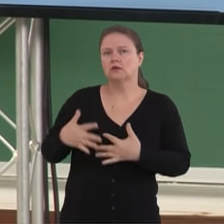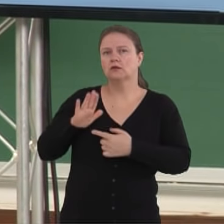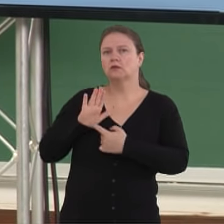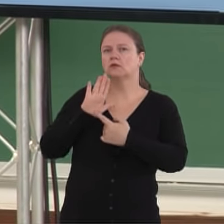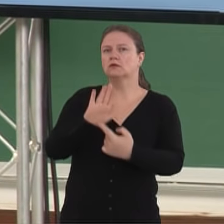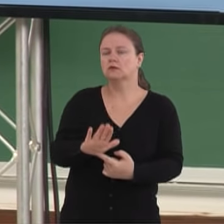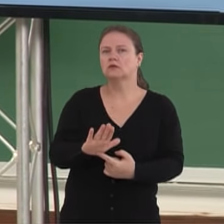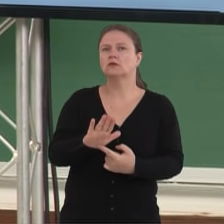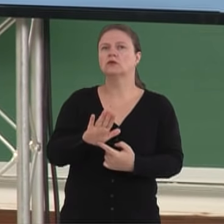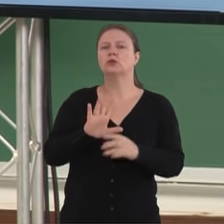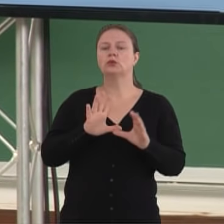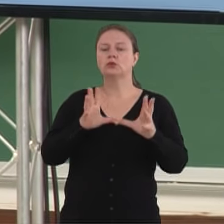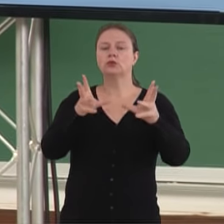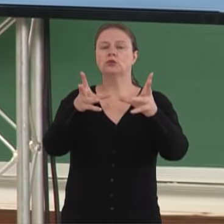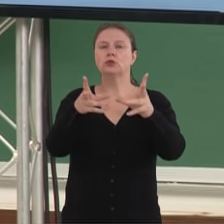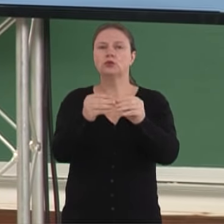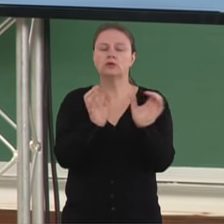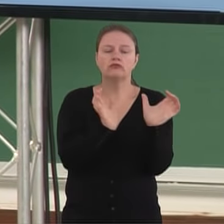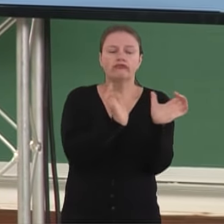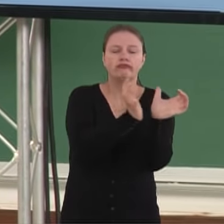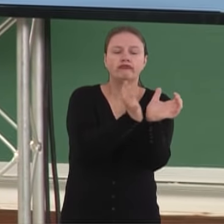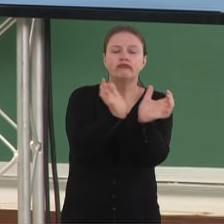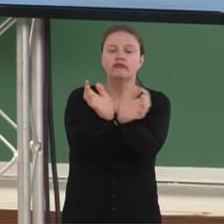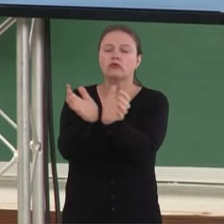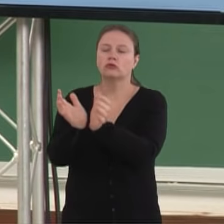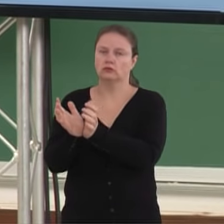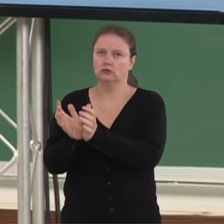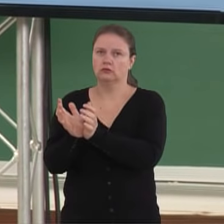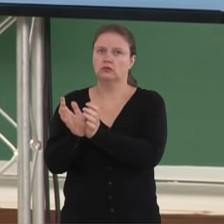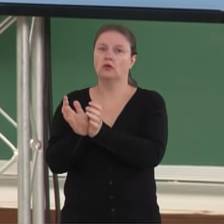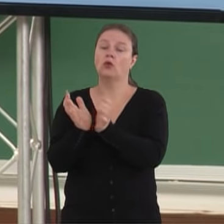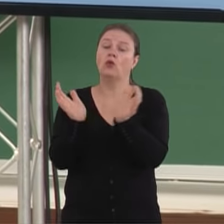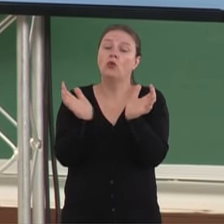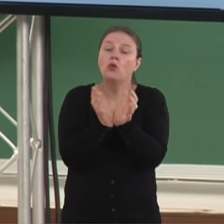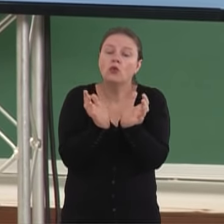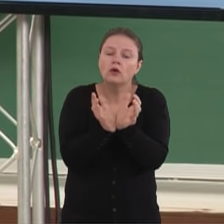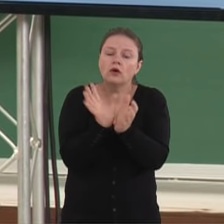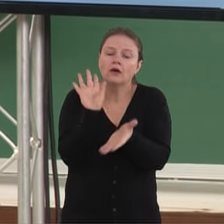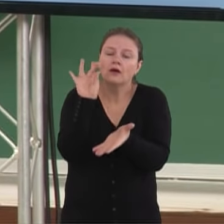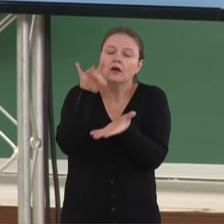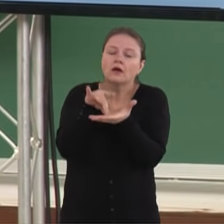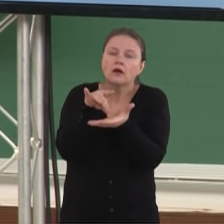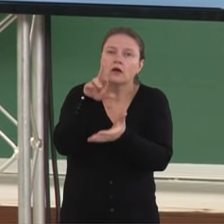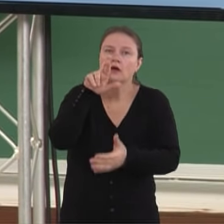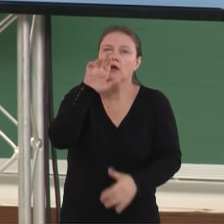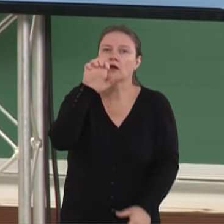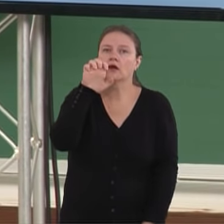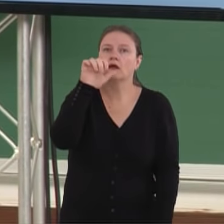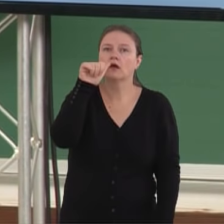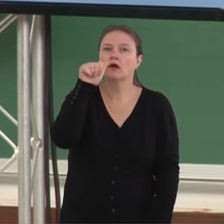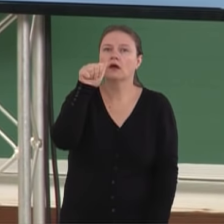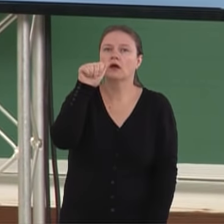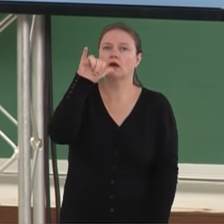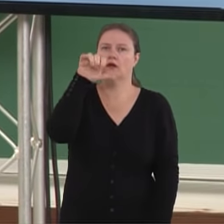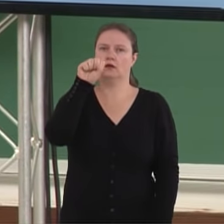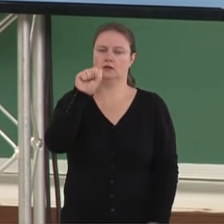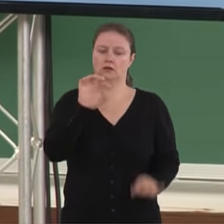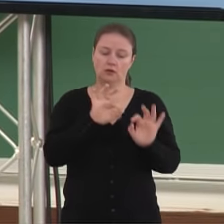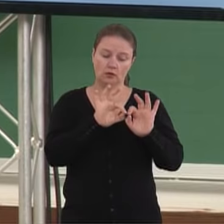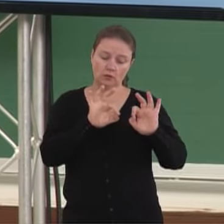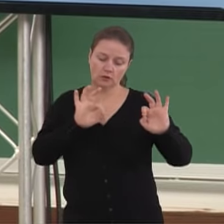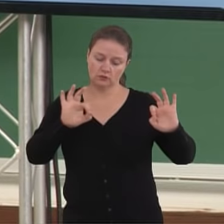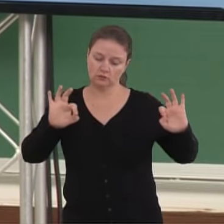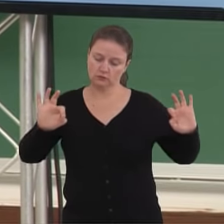os números que pertencem ao conjunto dos números reais, eles podem ser representados na reta numérica. Eu tenho uma reta